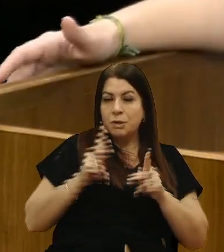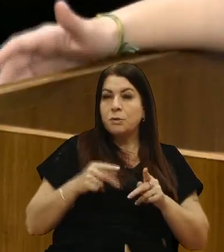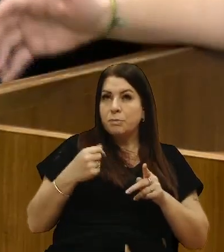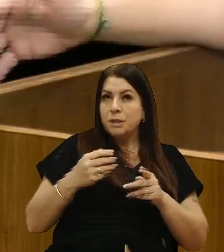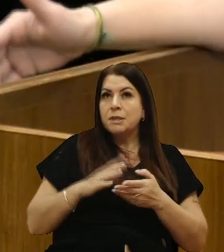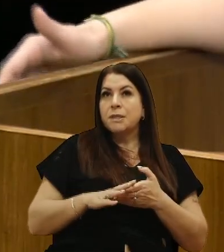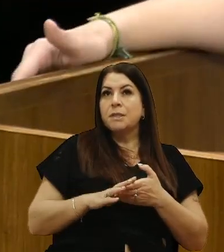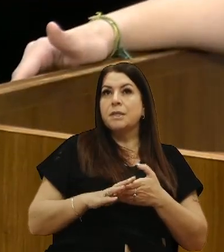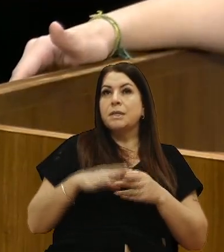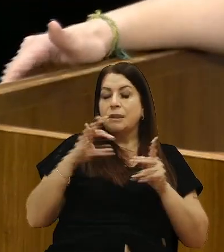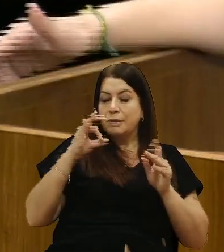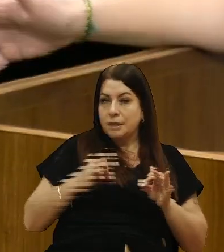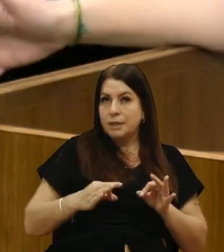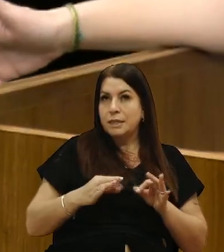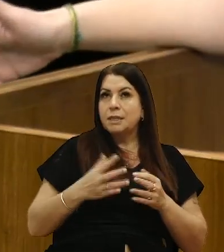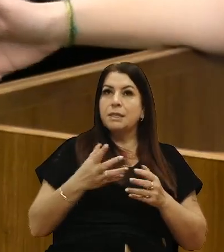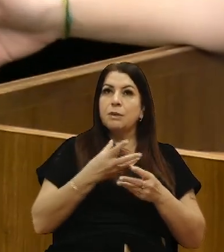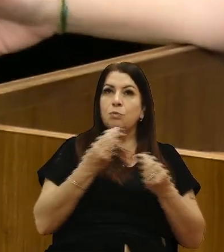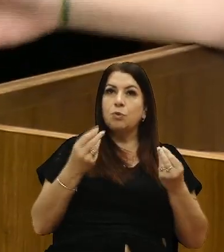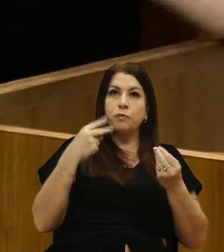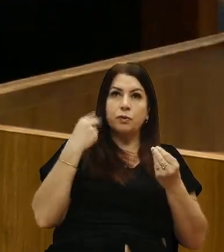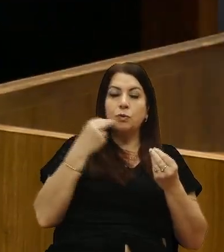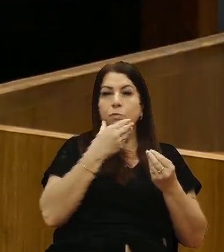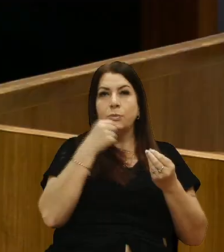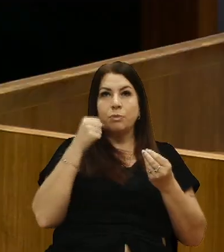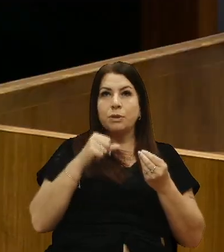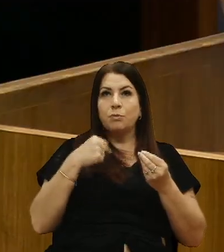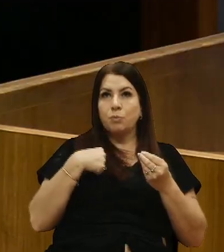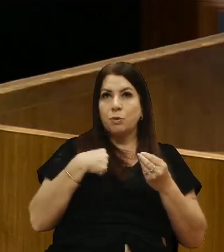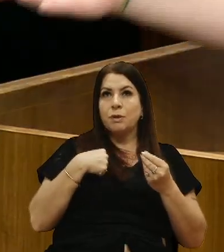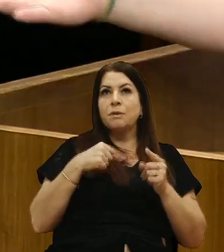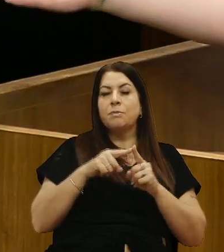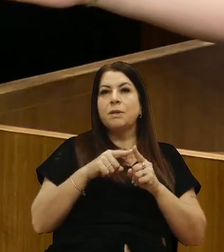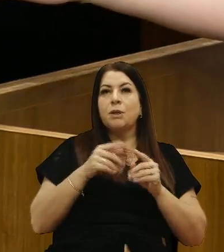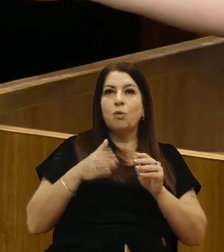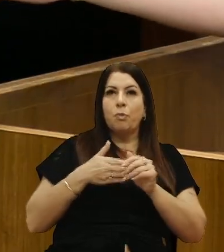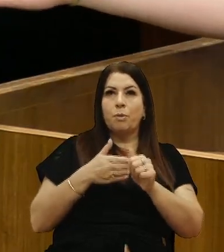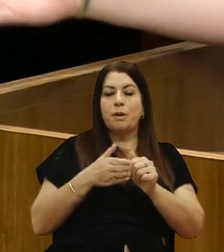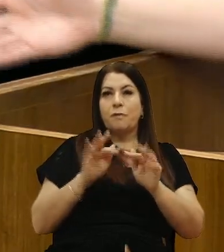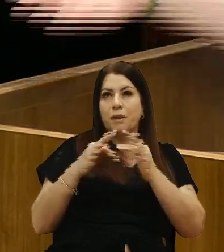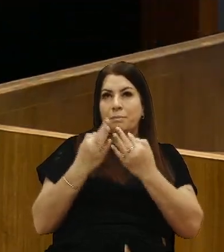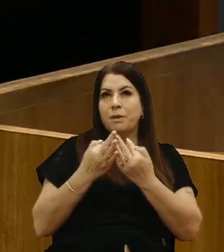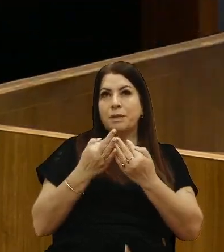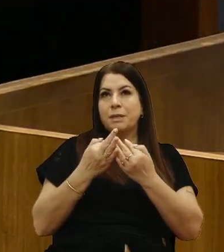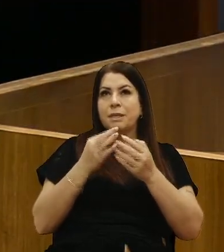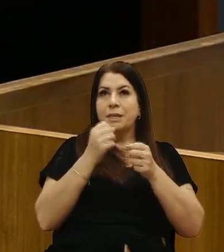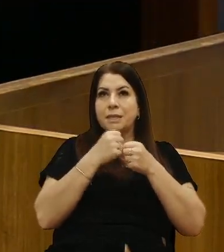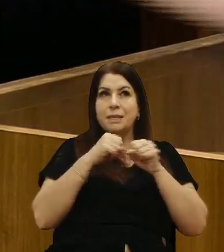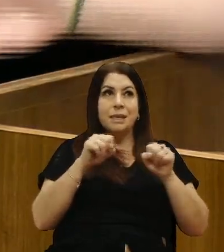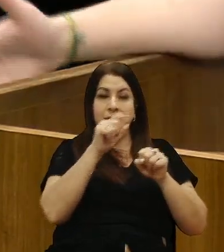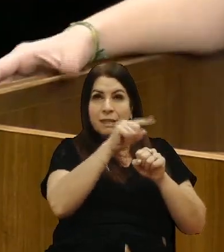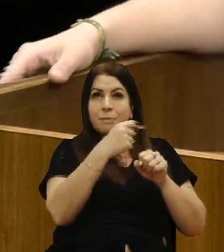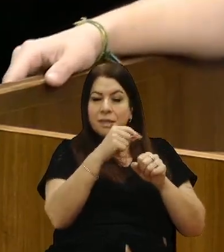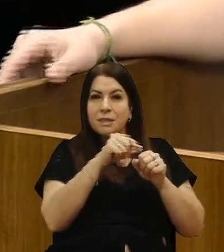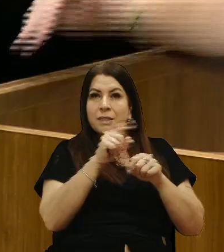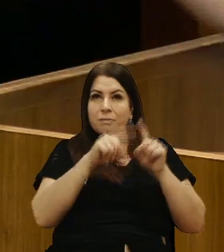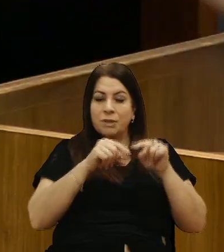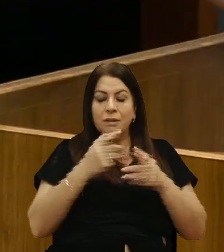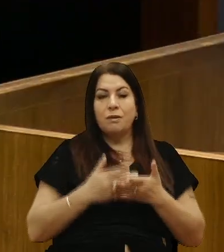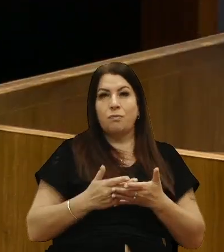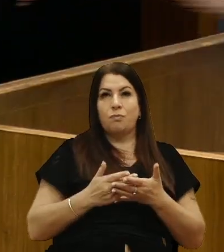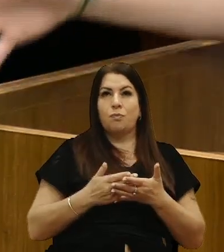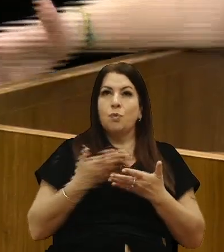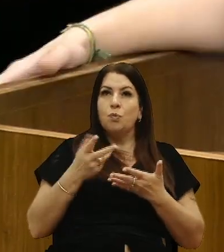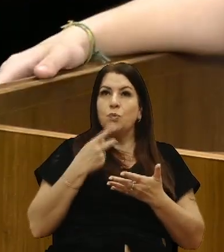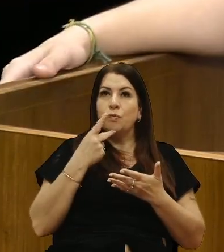precisam. Tenho certeza que vários vereadores e vereadoras aqui, assim como eu, acompanham famílias na secretaria porque as famílias precisam de material. E